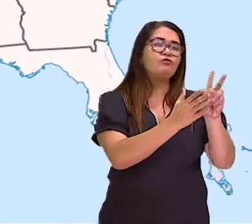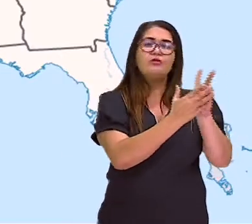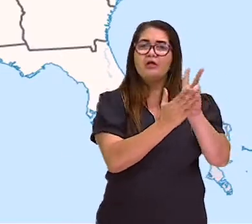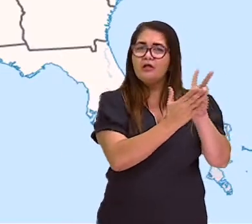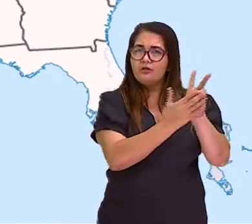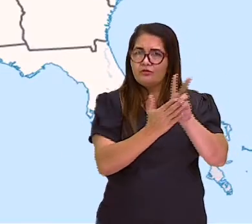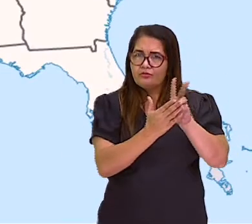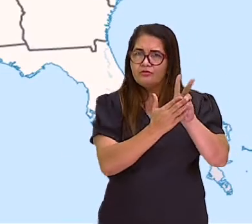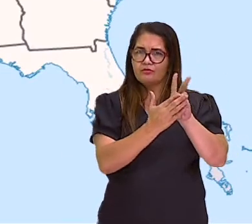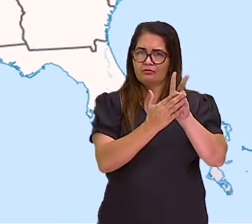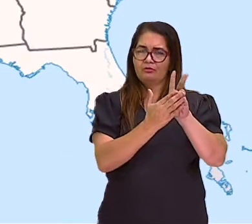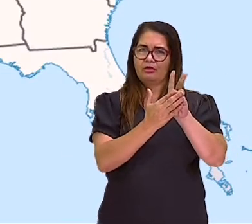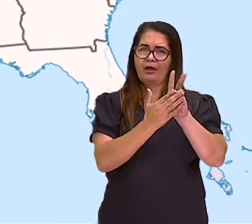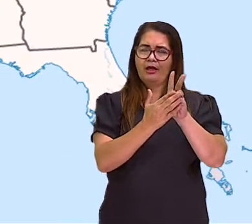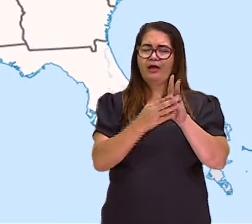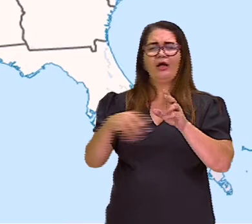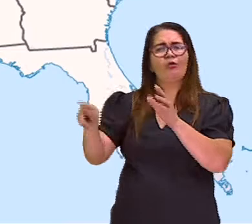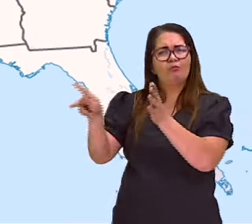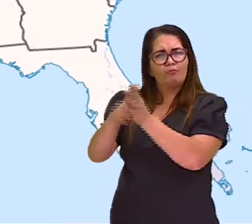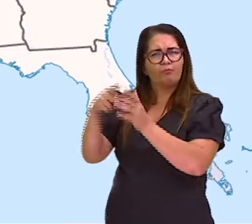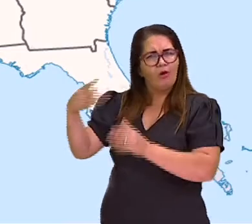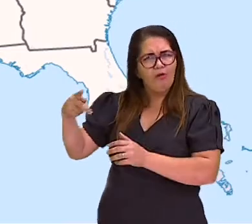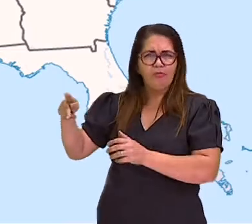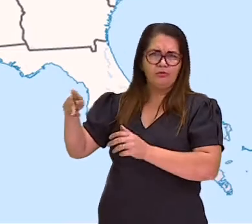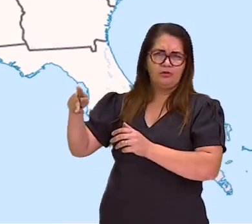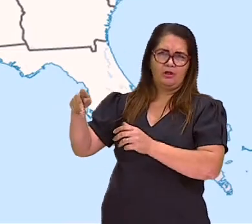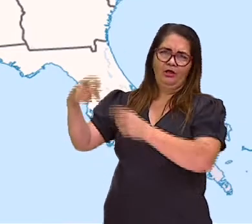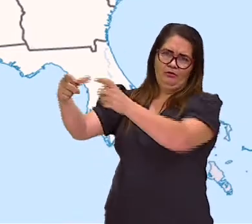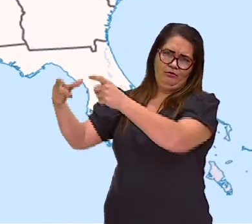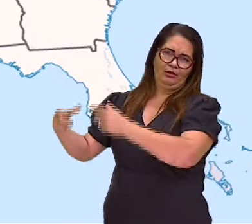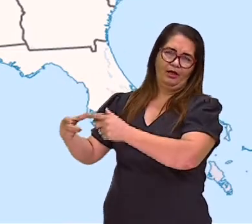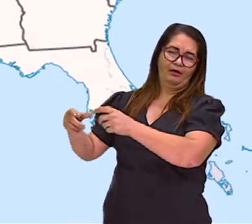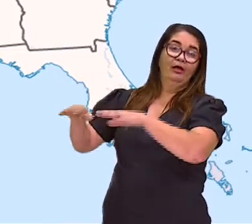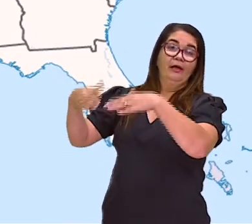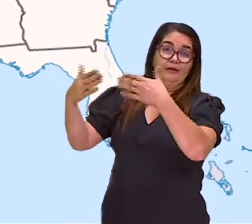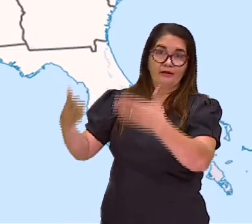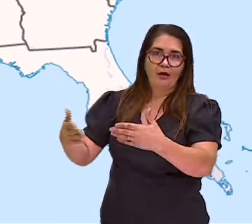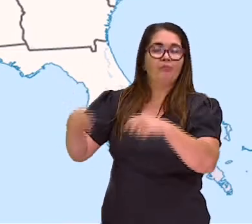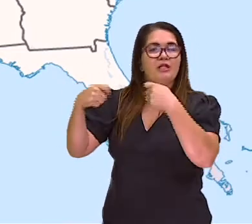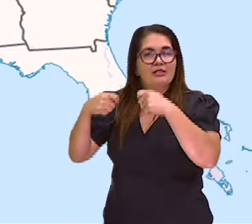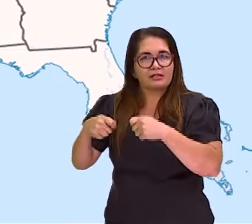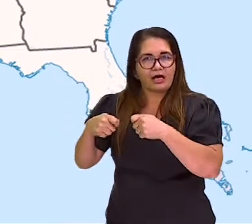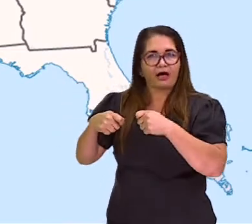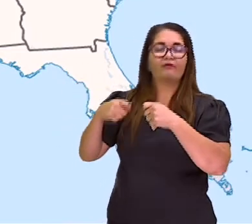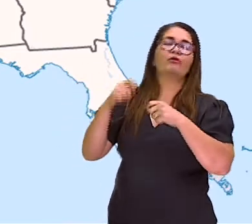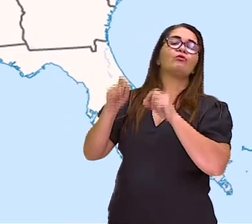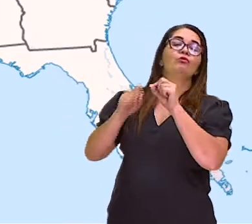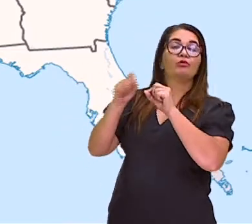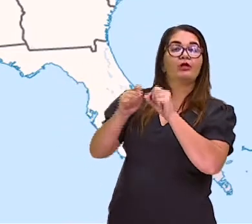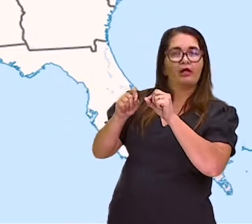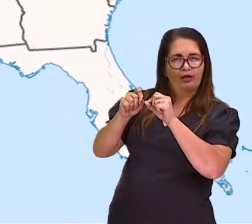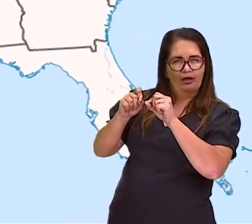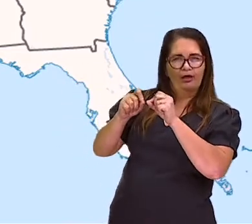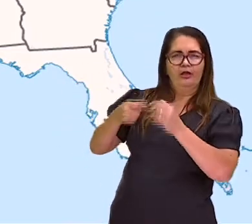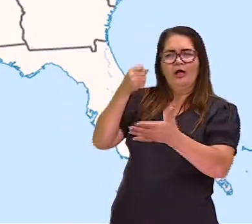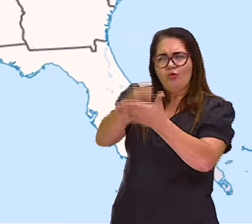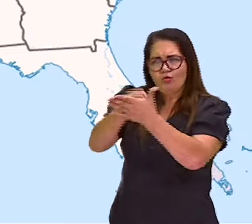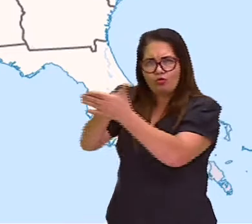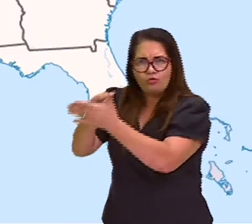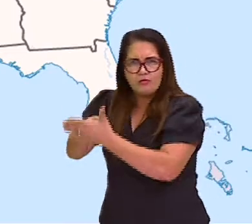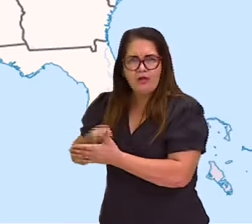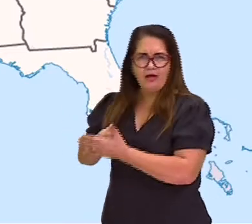inglesa. Mesmo sem sucesso na primeira tentativa, Sir Walter Raleigh